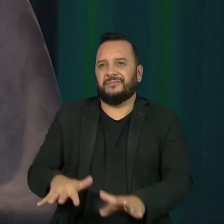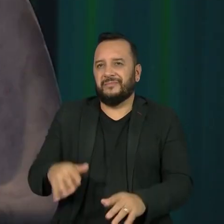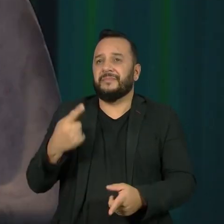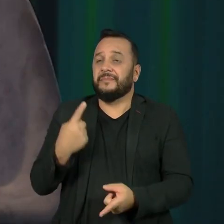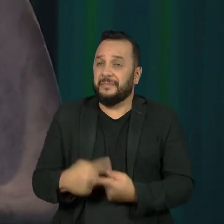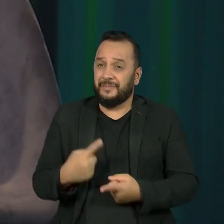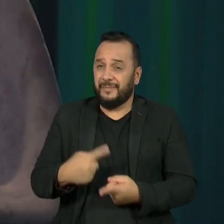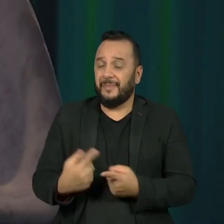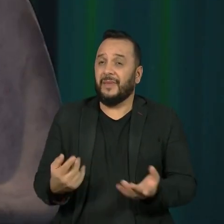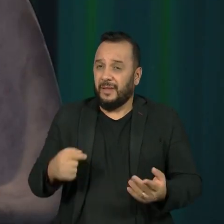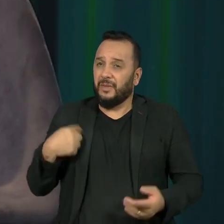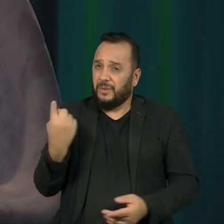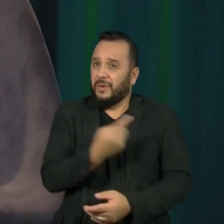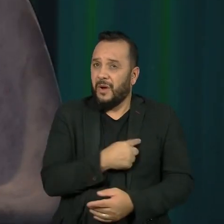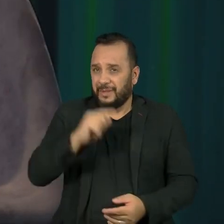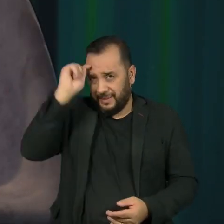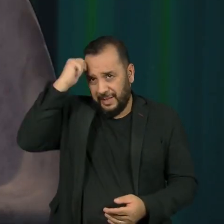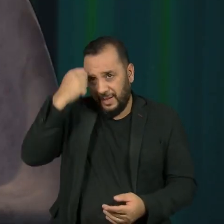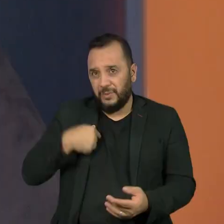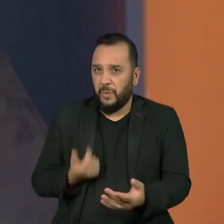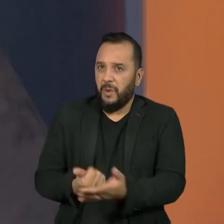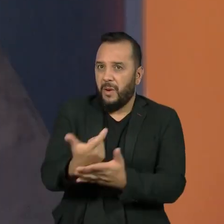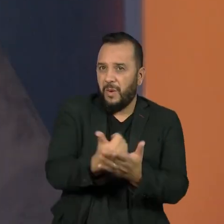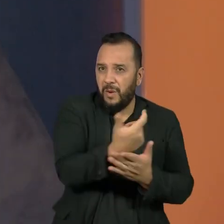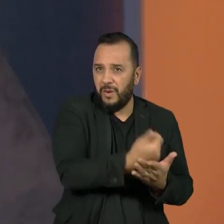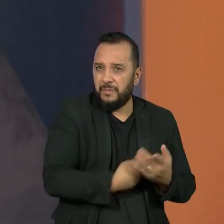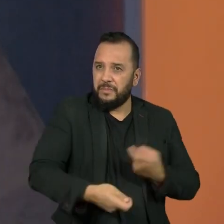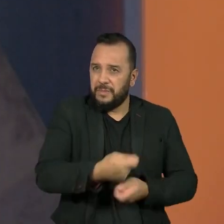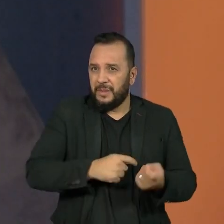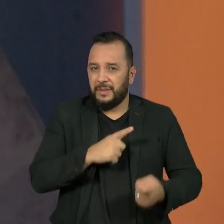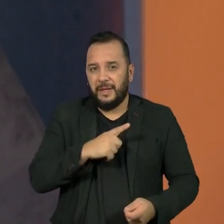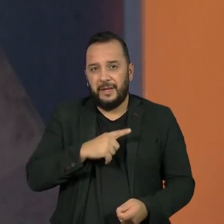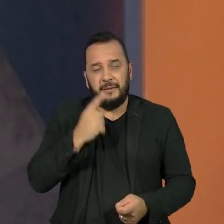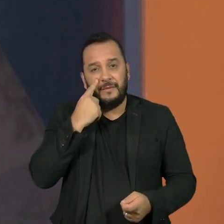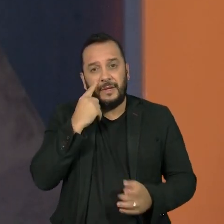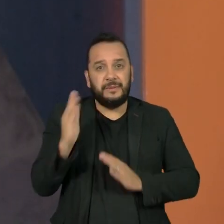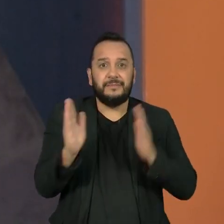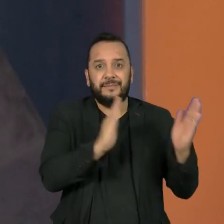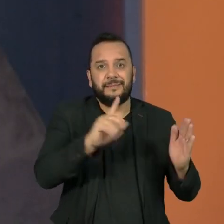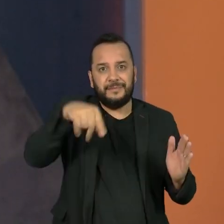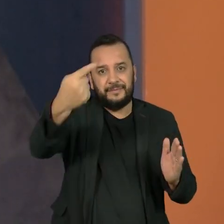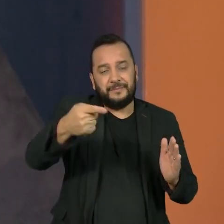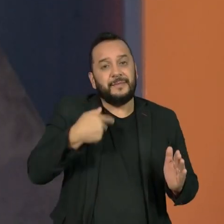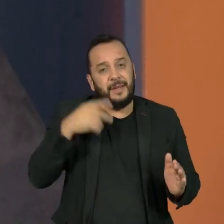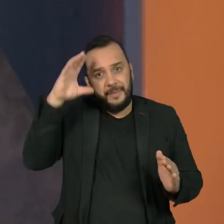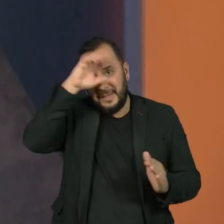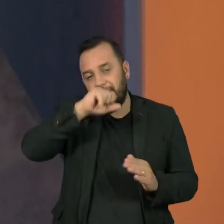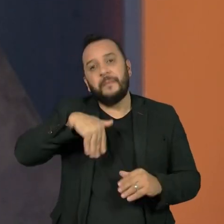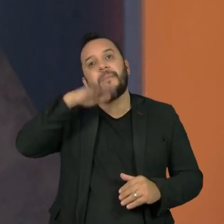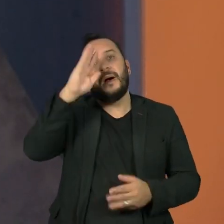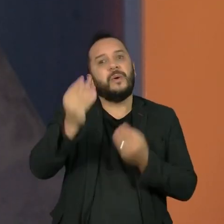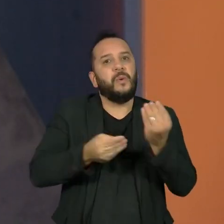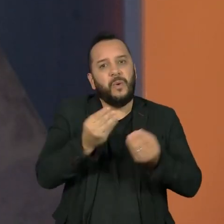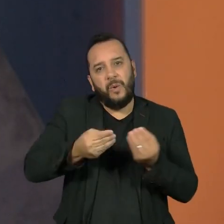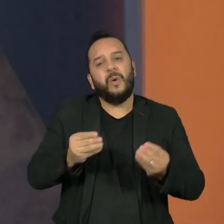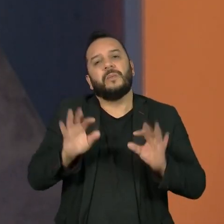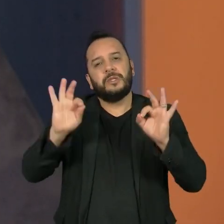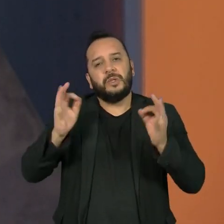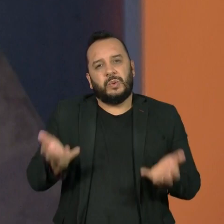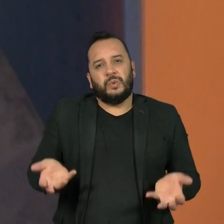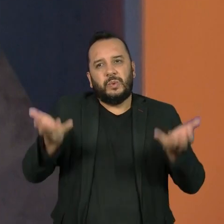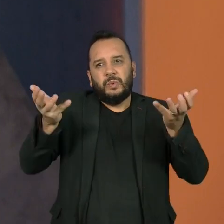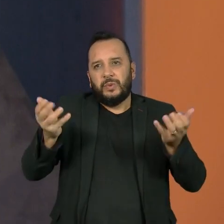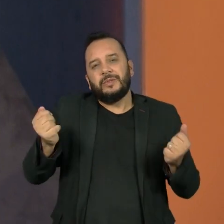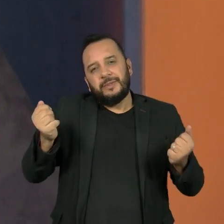somos consumidores em potencial. Olha, no próximo bloco nós vamos descobrir mais como o mercado de luxo tem